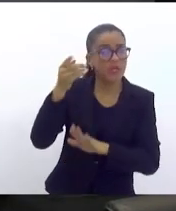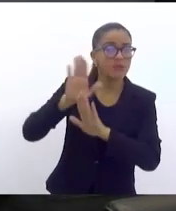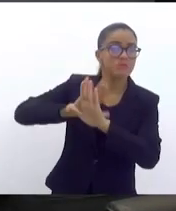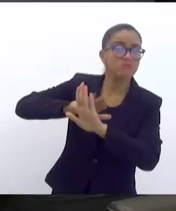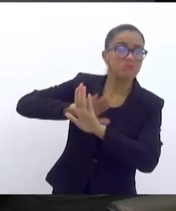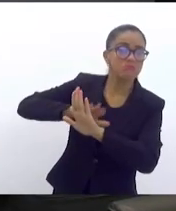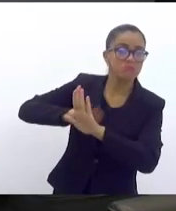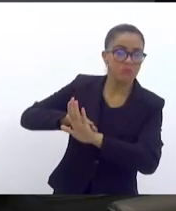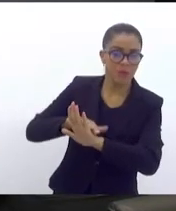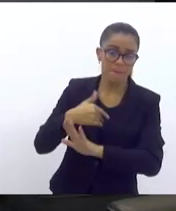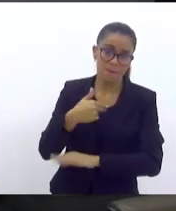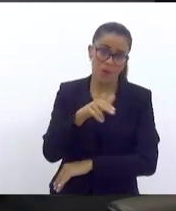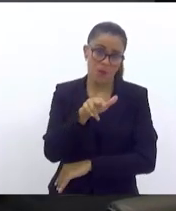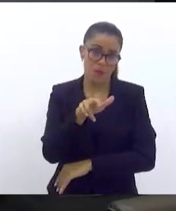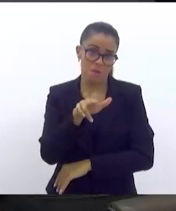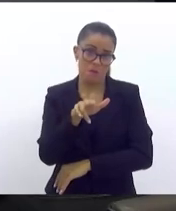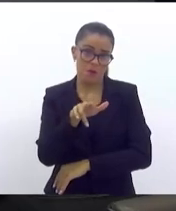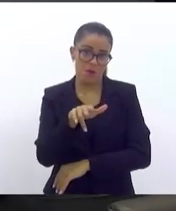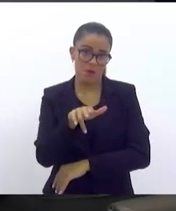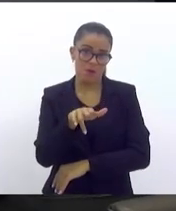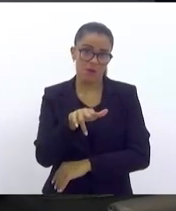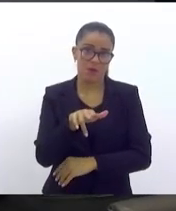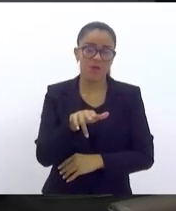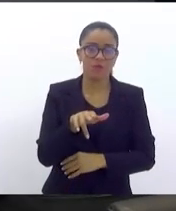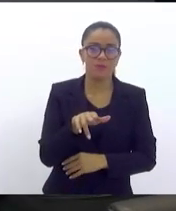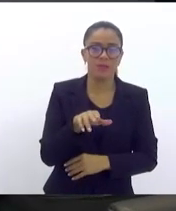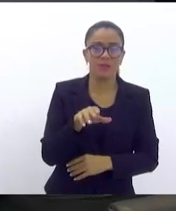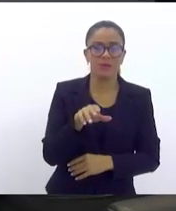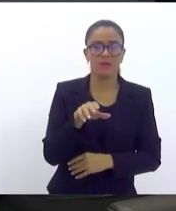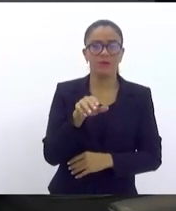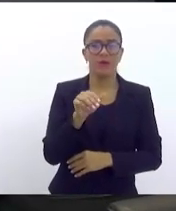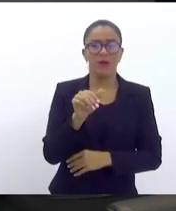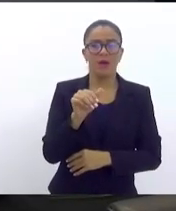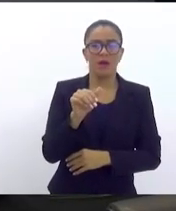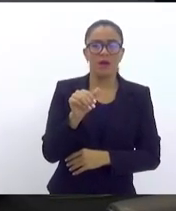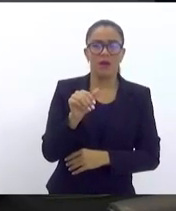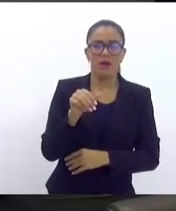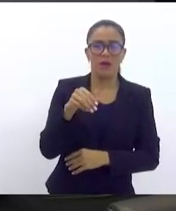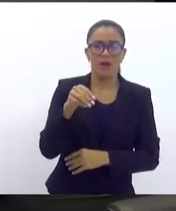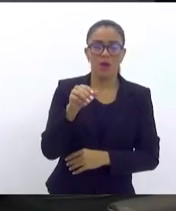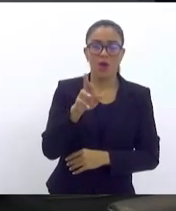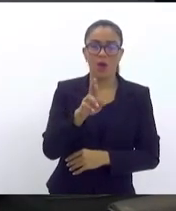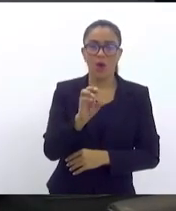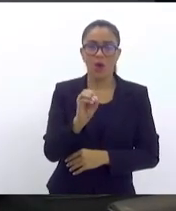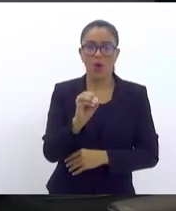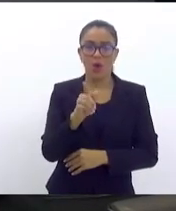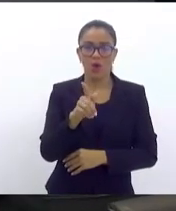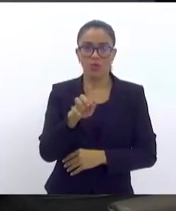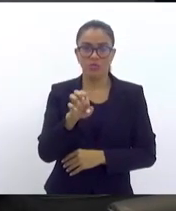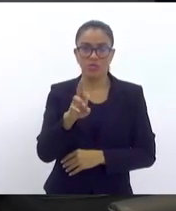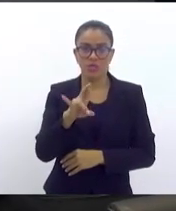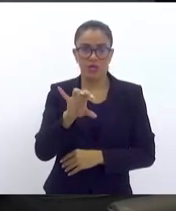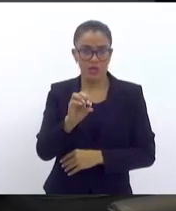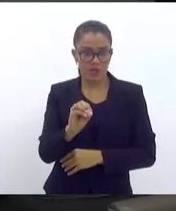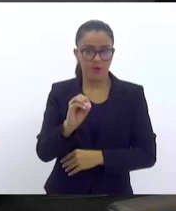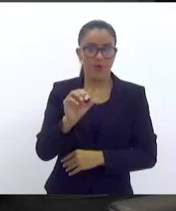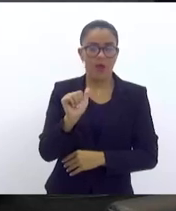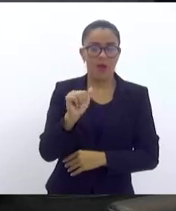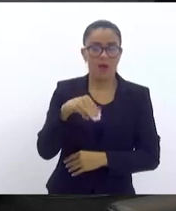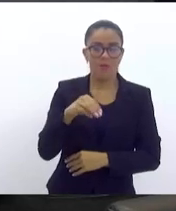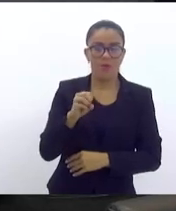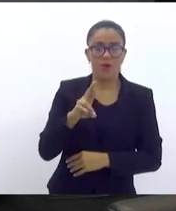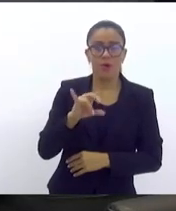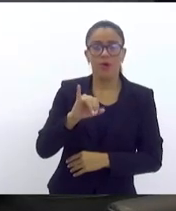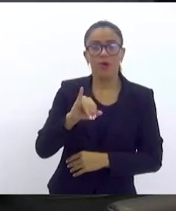meu irmão Vereador Rogério Amorim na Câmara do Rio de Janeiro tem enfrentado um debate Deputado Fred muito intenso porque eles fizeram